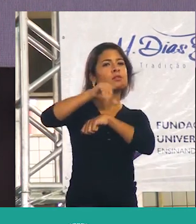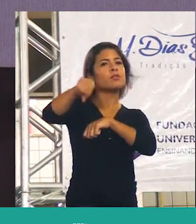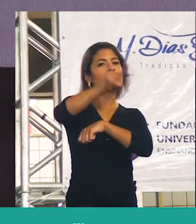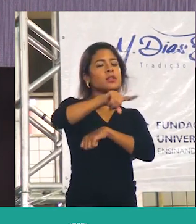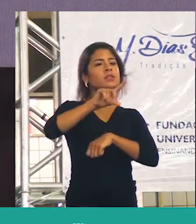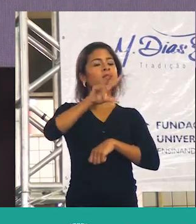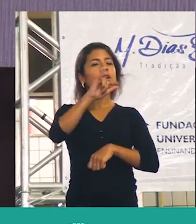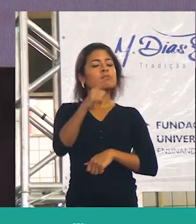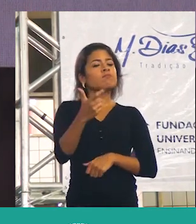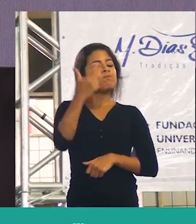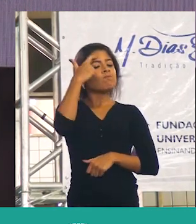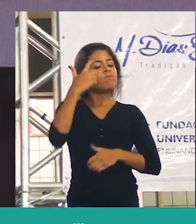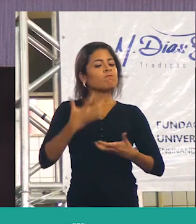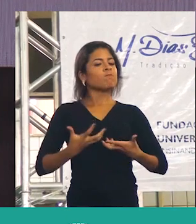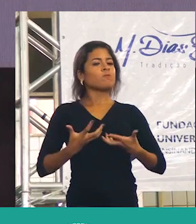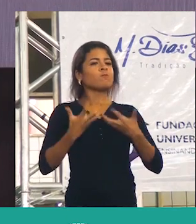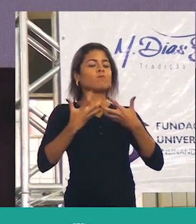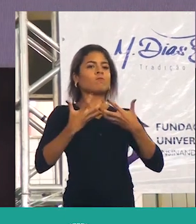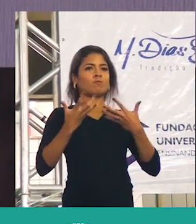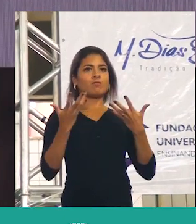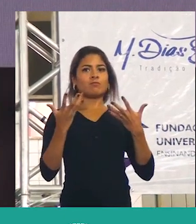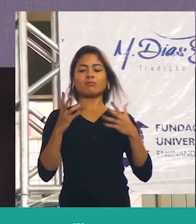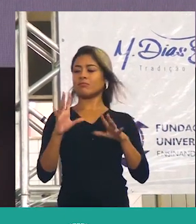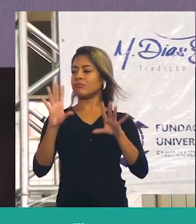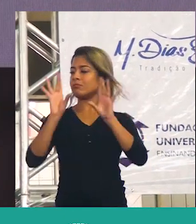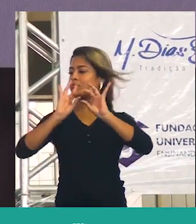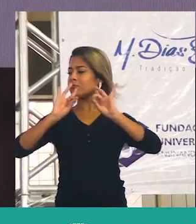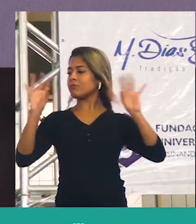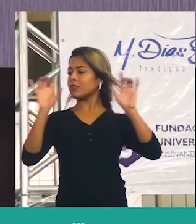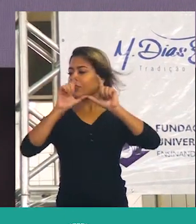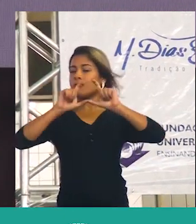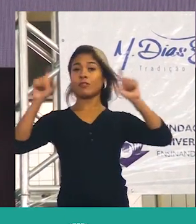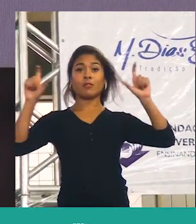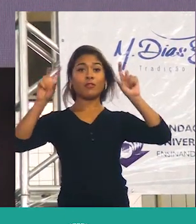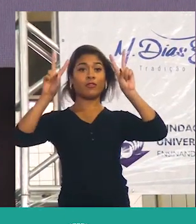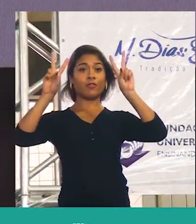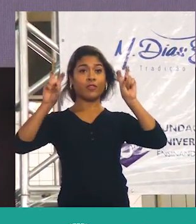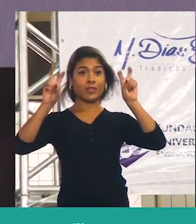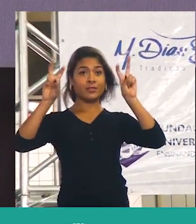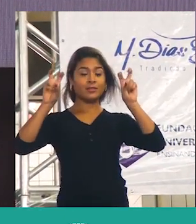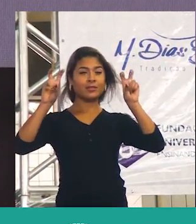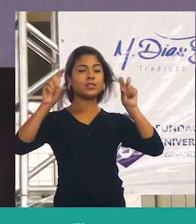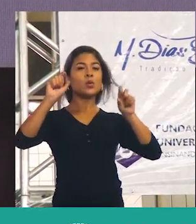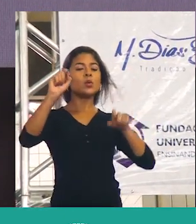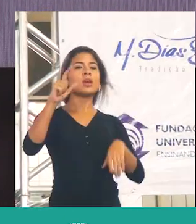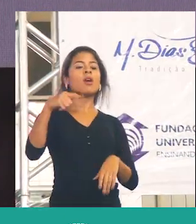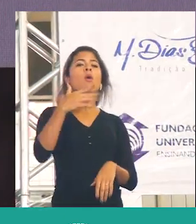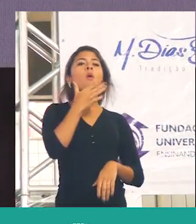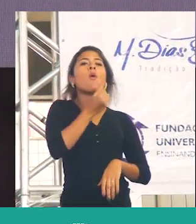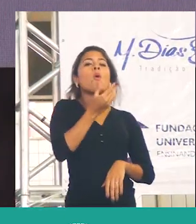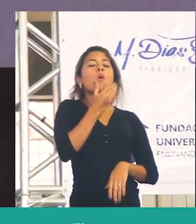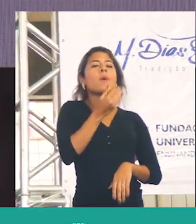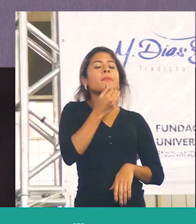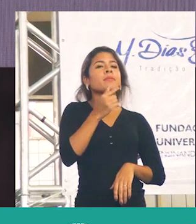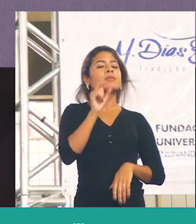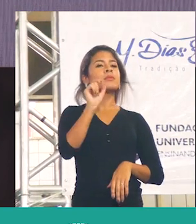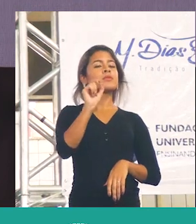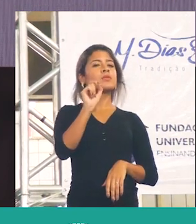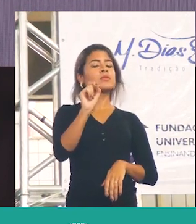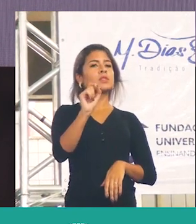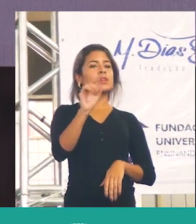tarde, que eu extraí aí do grande doutor Sigmund Freud, quando ele diz: